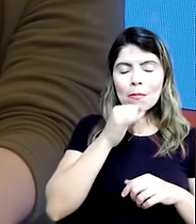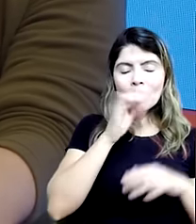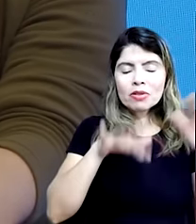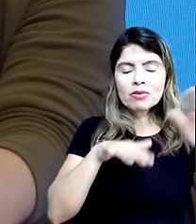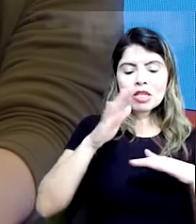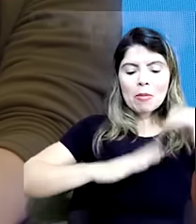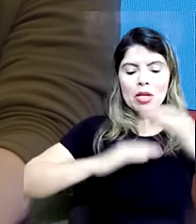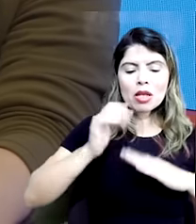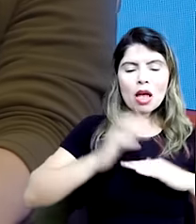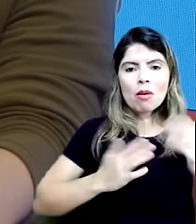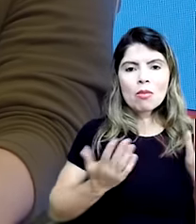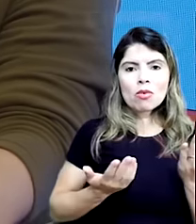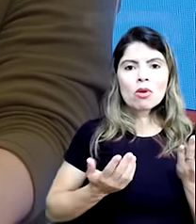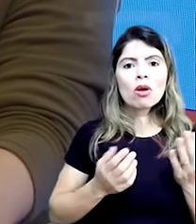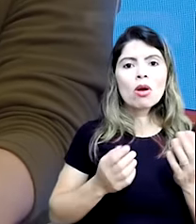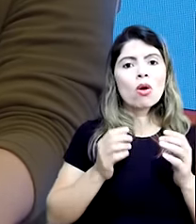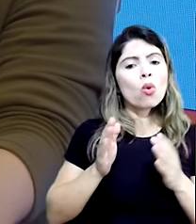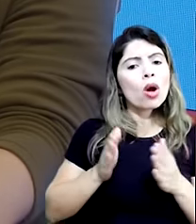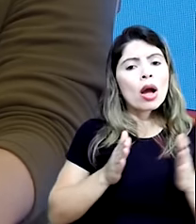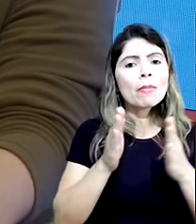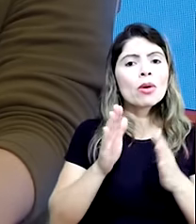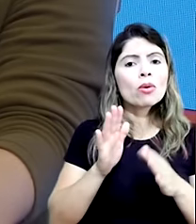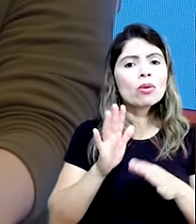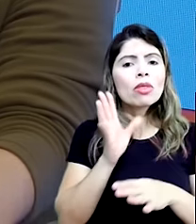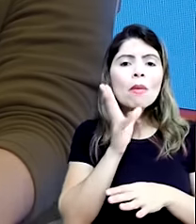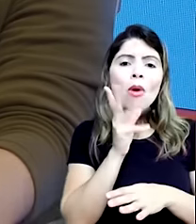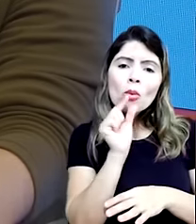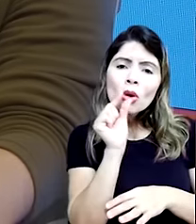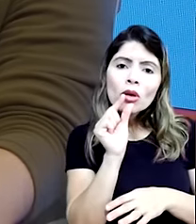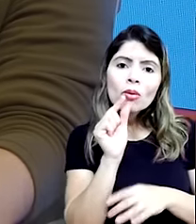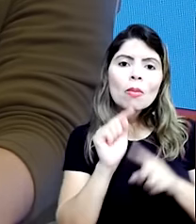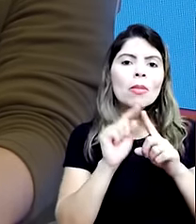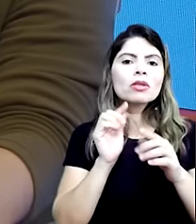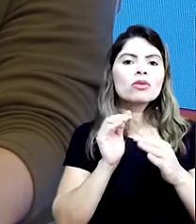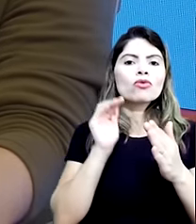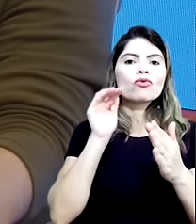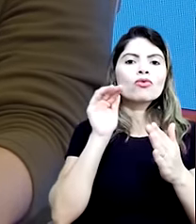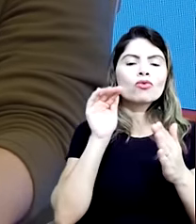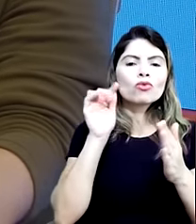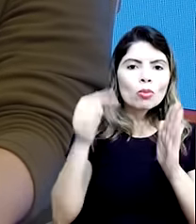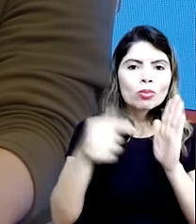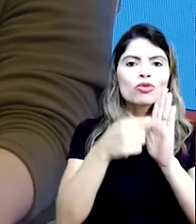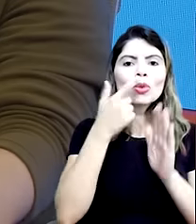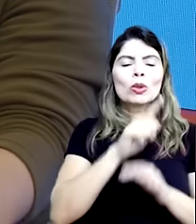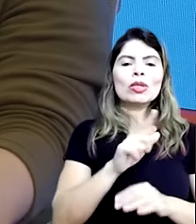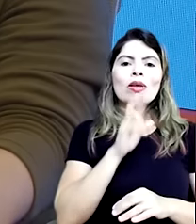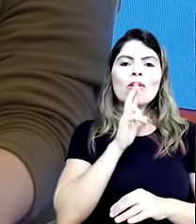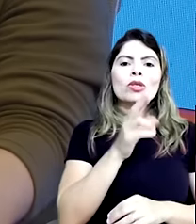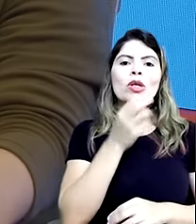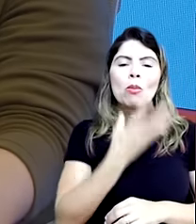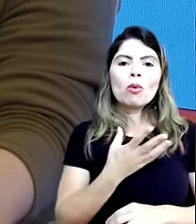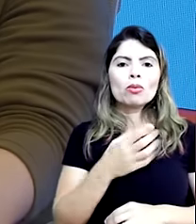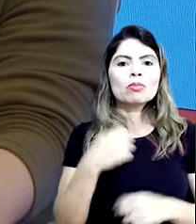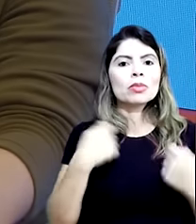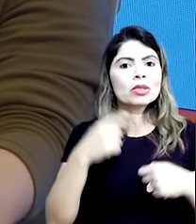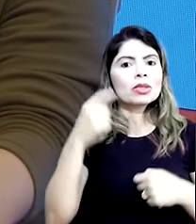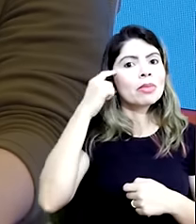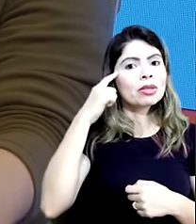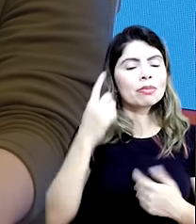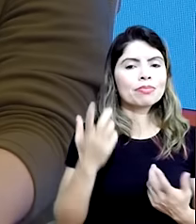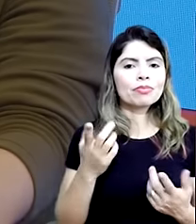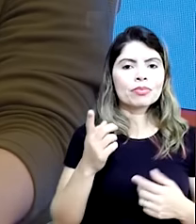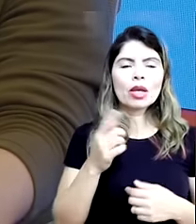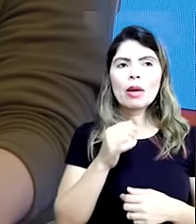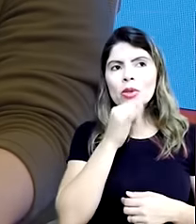tem o dom o caminho só vai ser um pouquinho mais longo mas ele consegue chegar no mesmo resultado é isso que a gente tem que ter em mente e na hora de falar